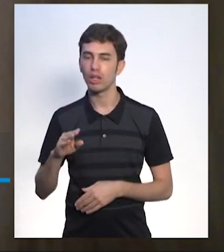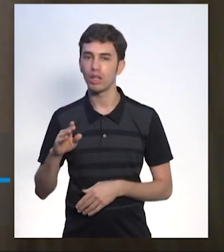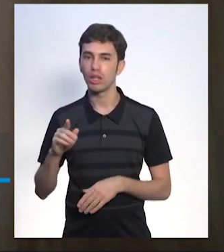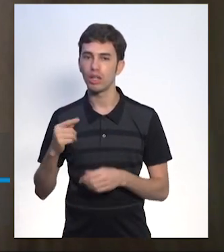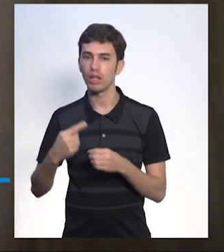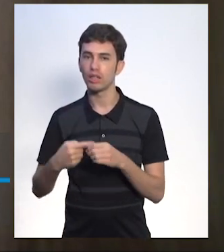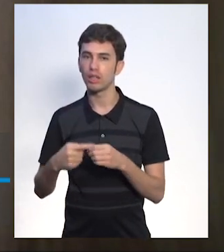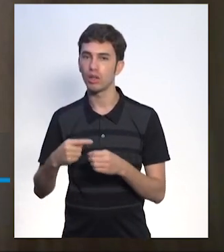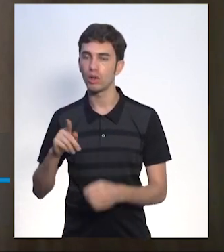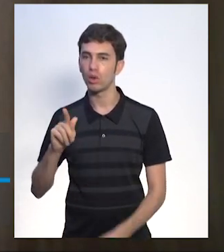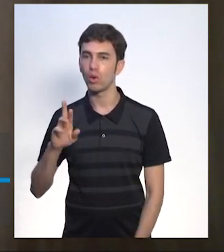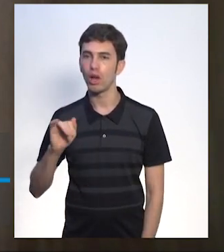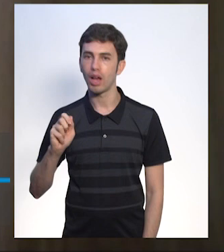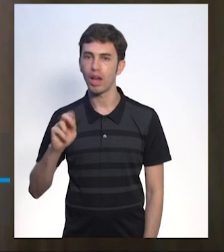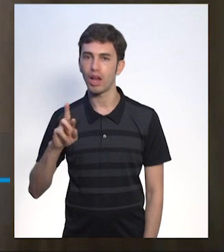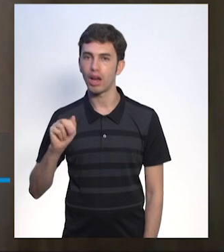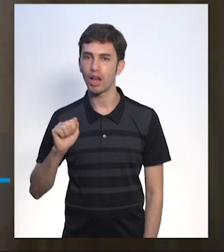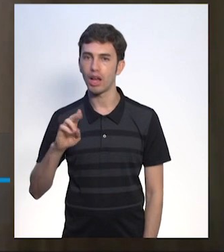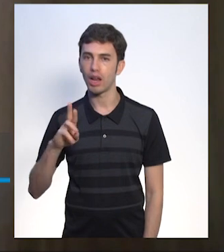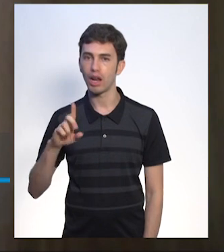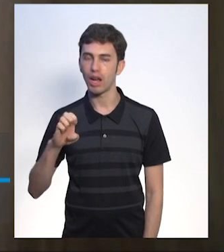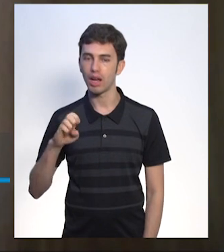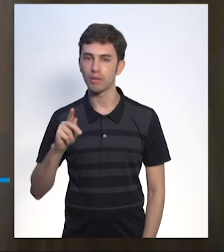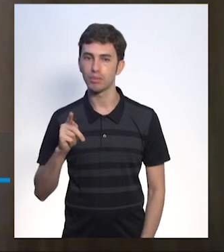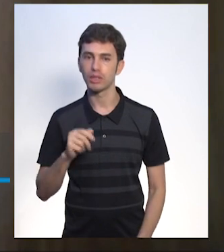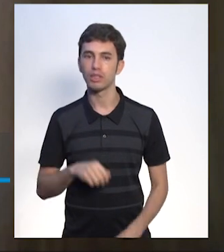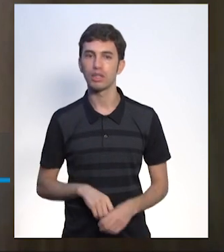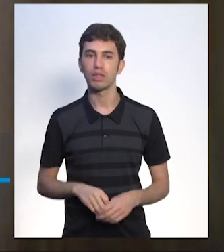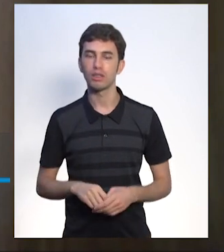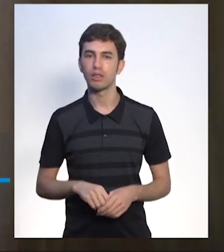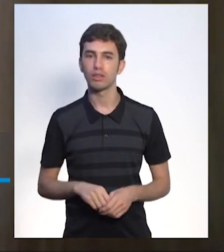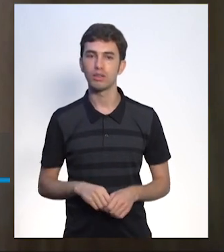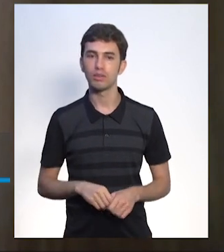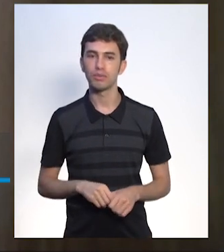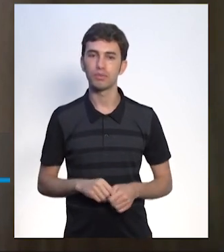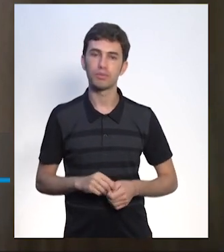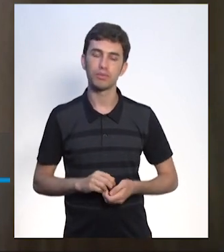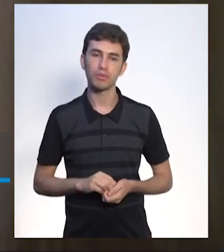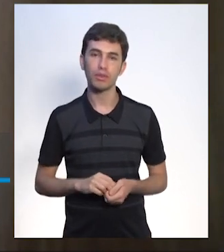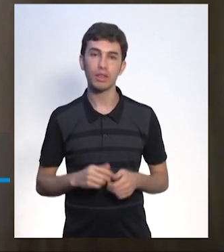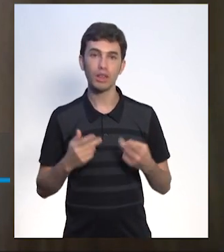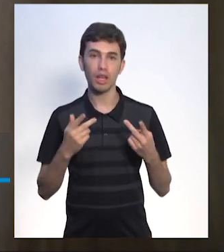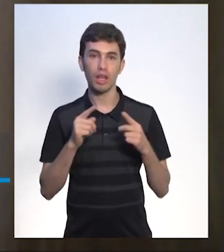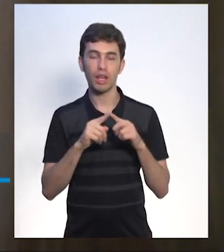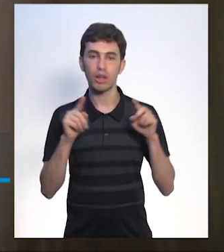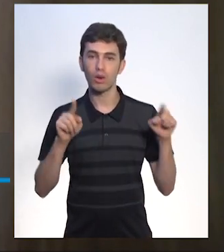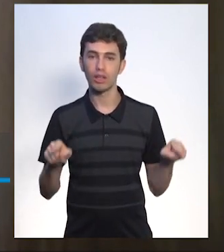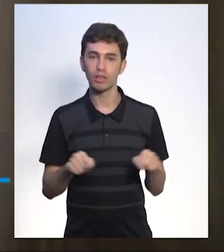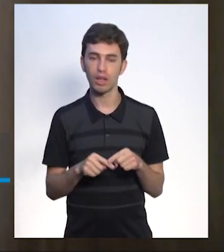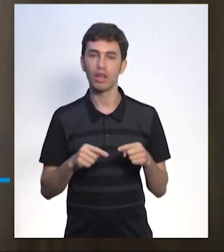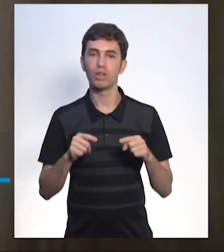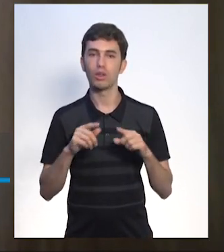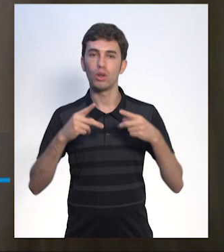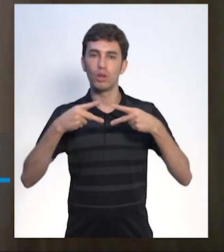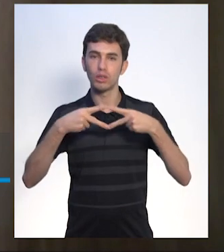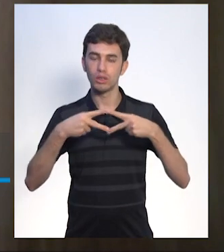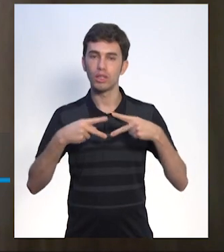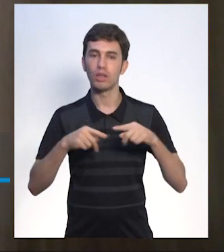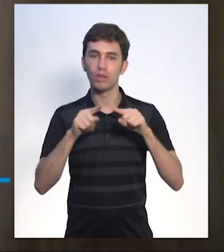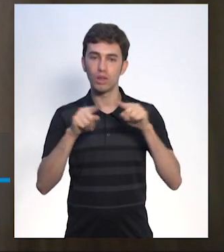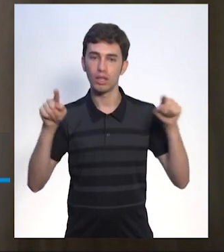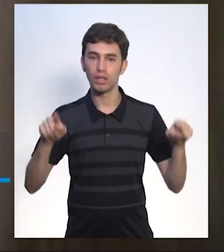Guararapes. Quadrado, losango, retângulo, triângulo, trapézio e